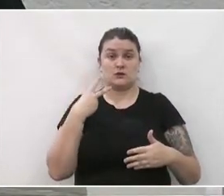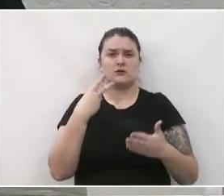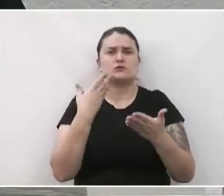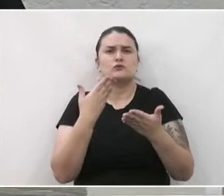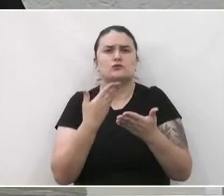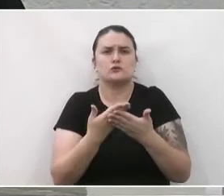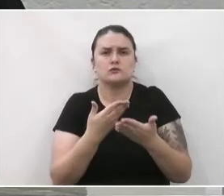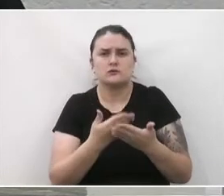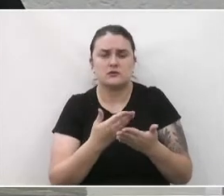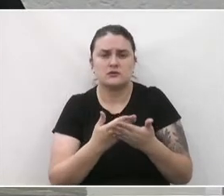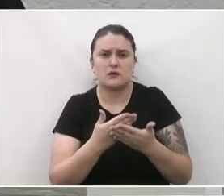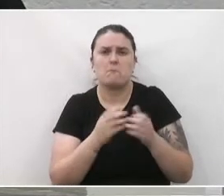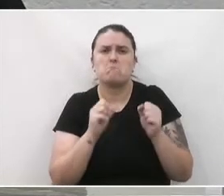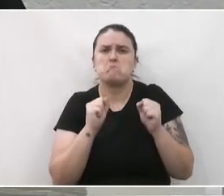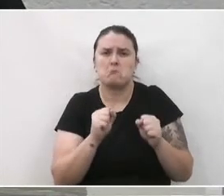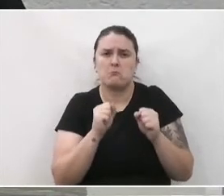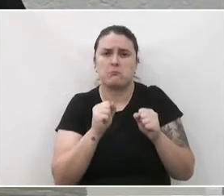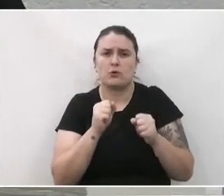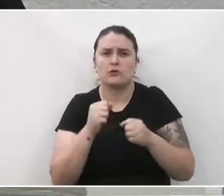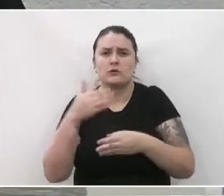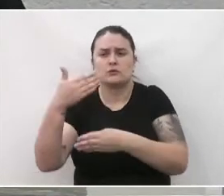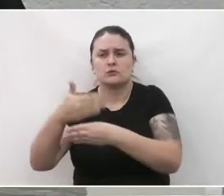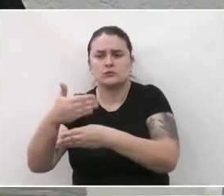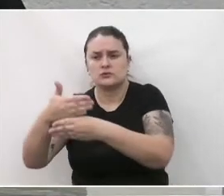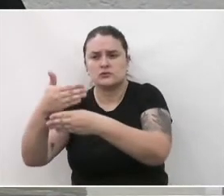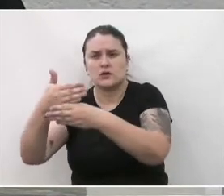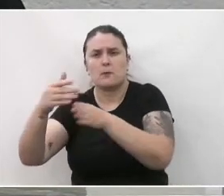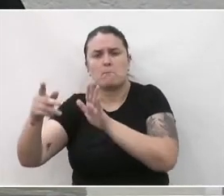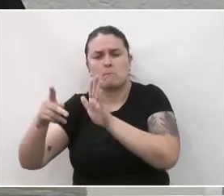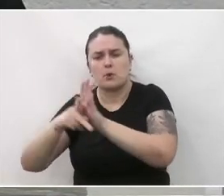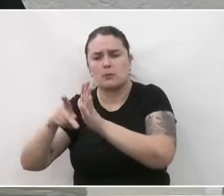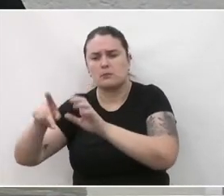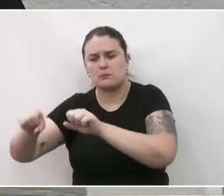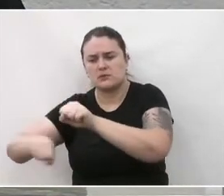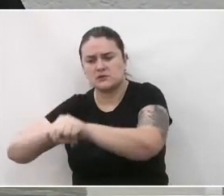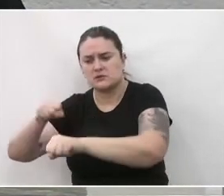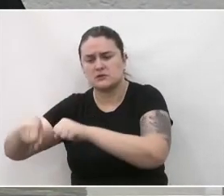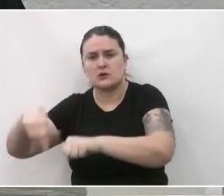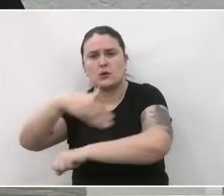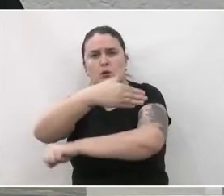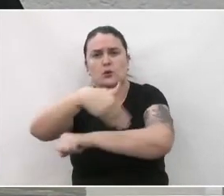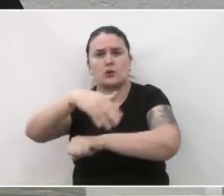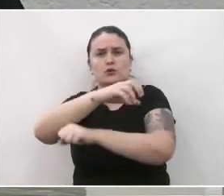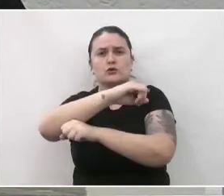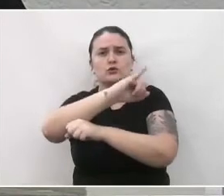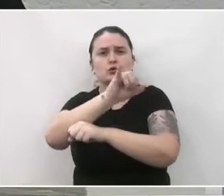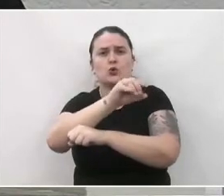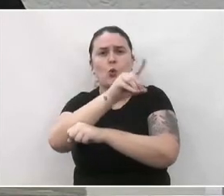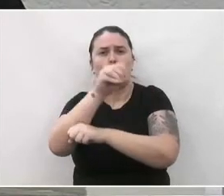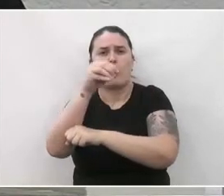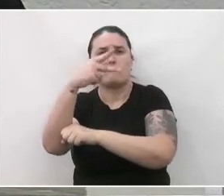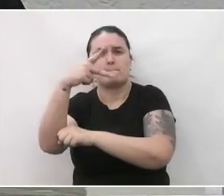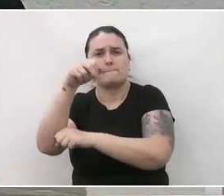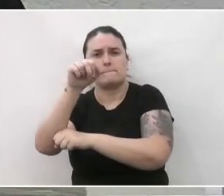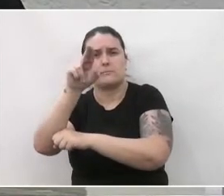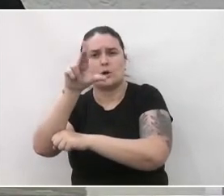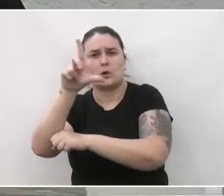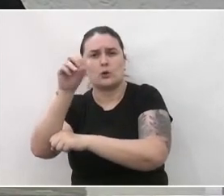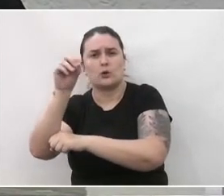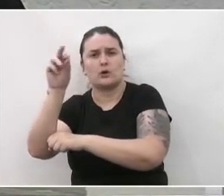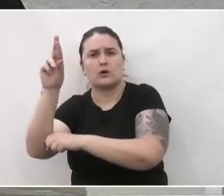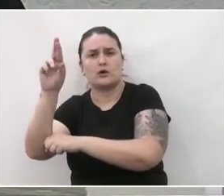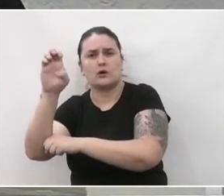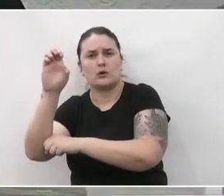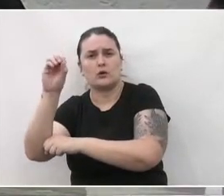estudo no sentido de viabilizar a construção de uma ciclovia na autovia João Paulo Reolon, desde o trecho do trevo